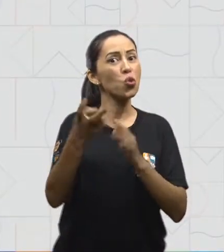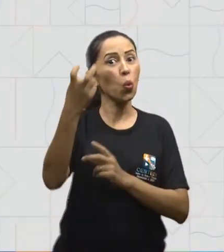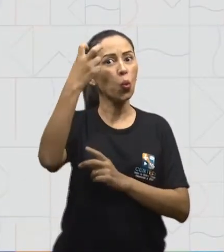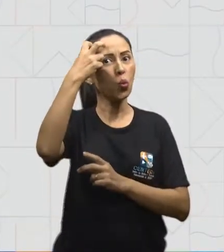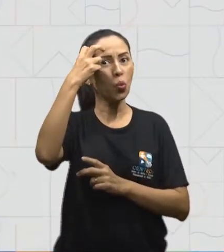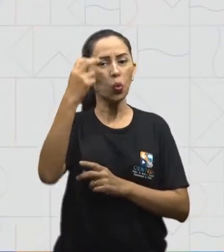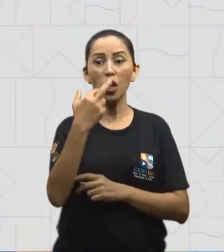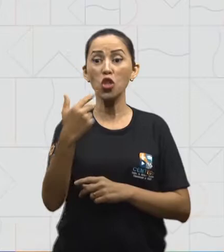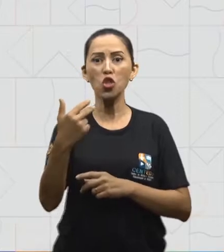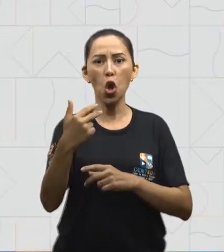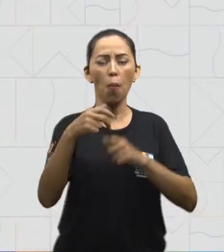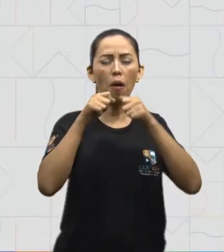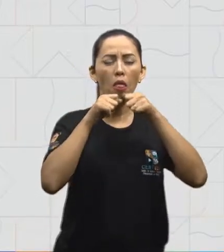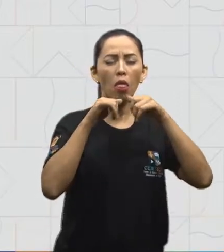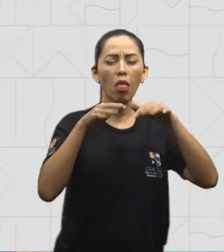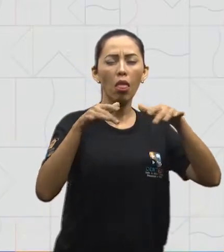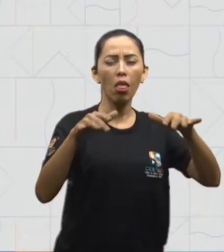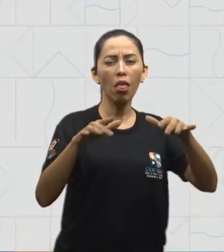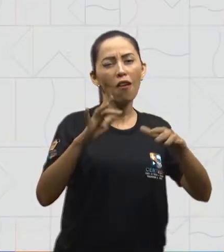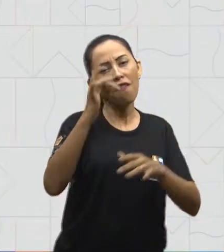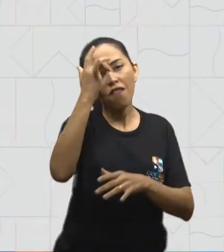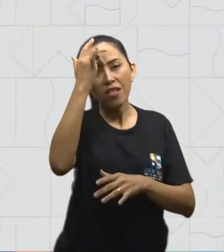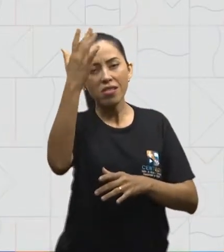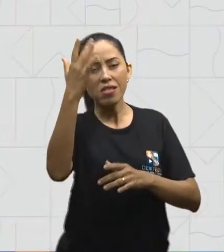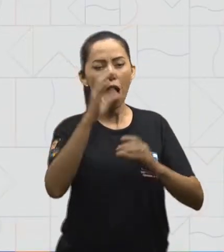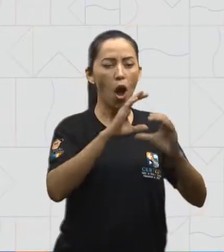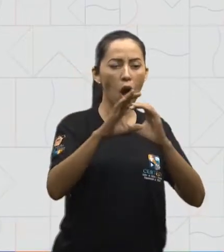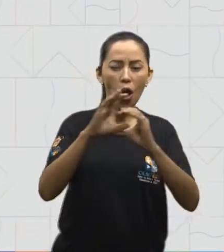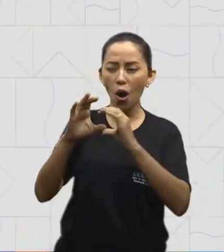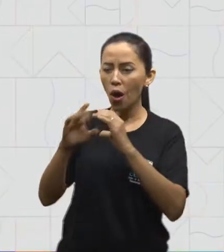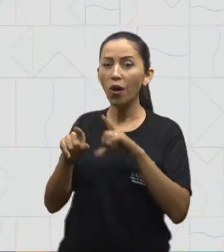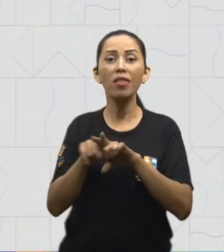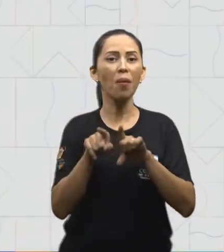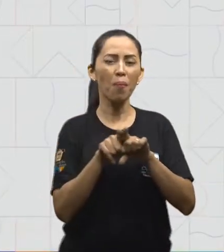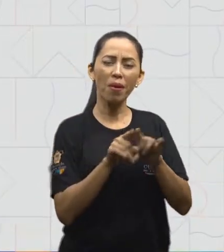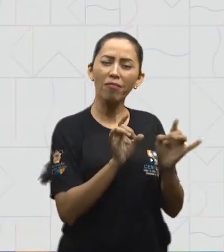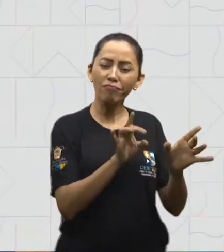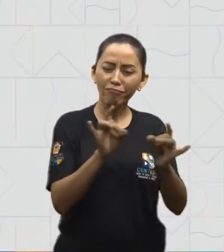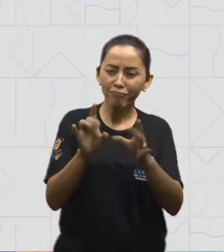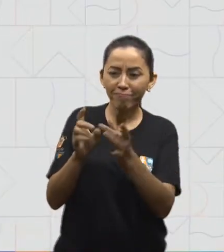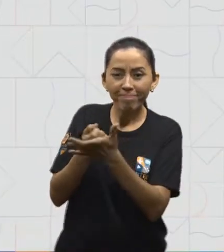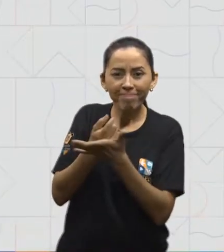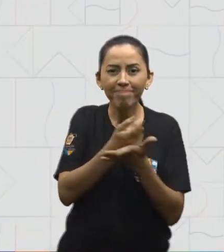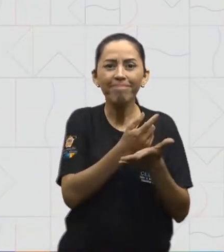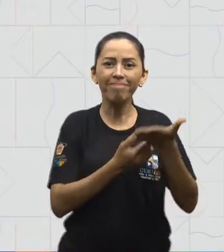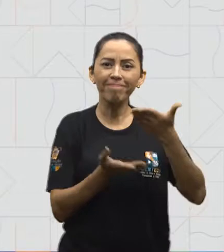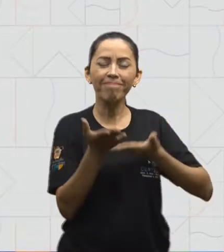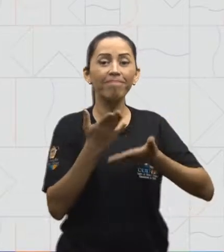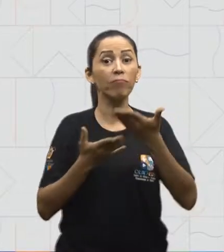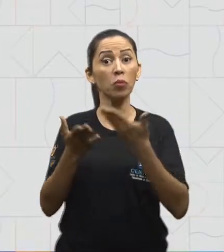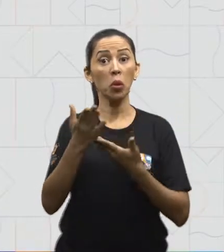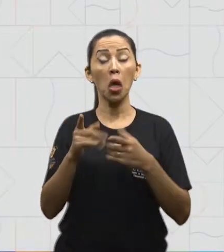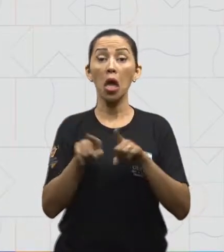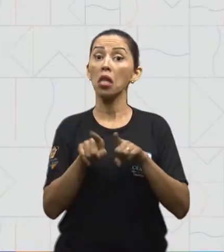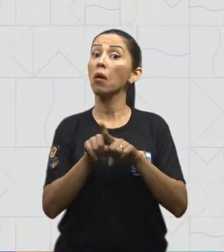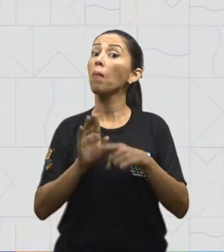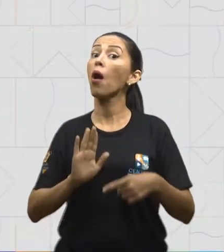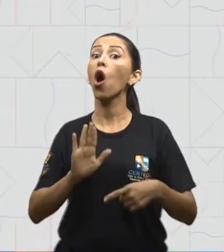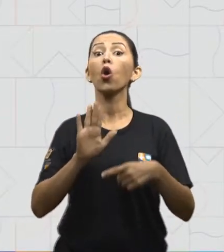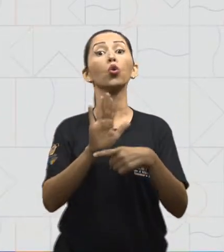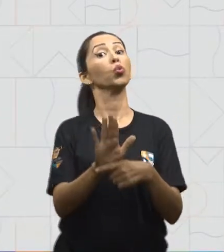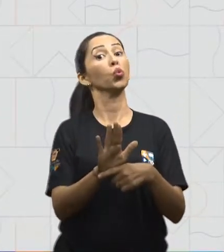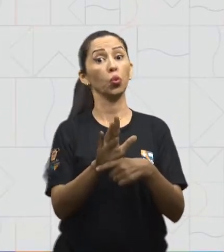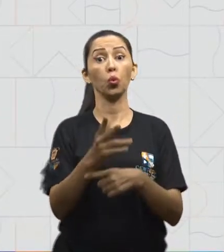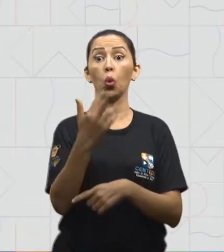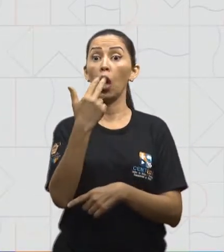e isso facilitava muito na comunicação e no comércio. Eles contribuíram para a disseminação de